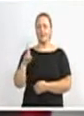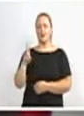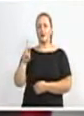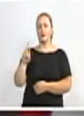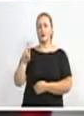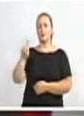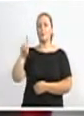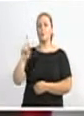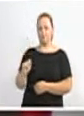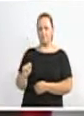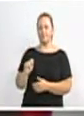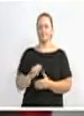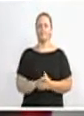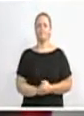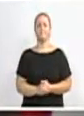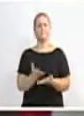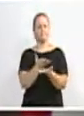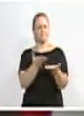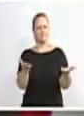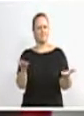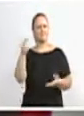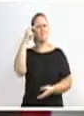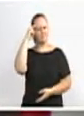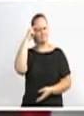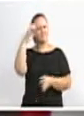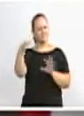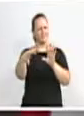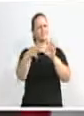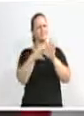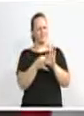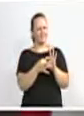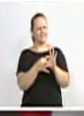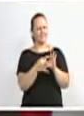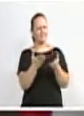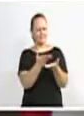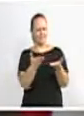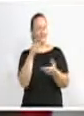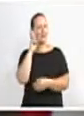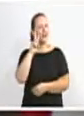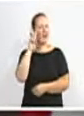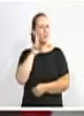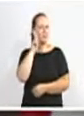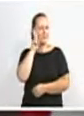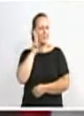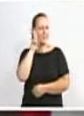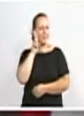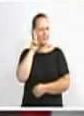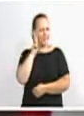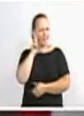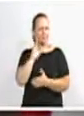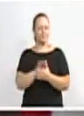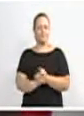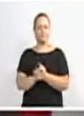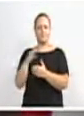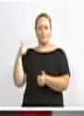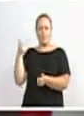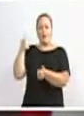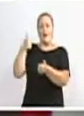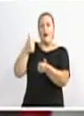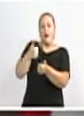Senhores, pensem comigo, vamos lembrar um pouco da história, Ivo. As vésperas da eleição